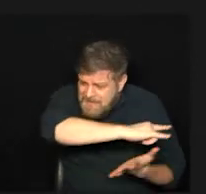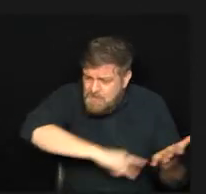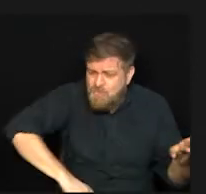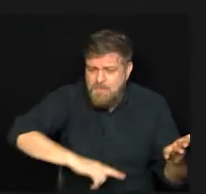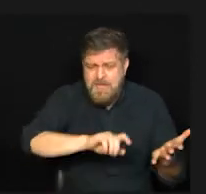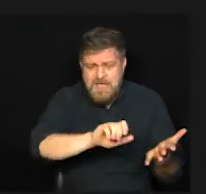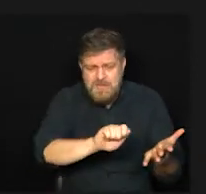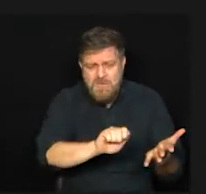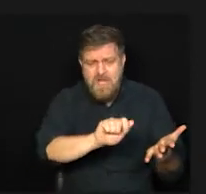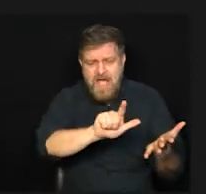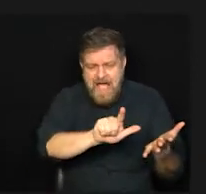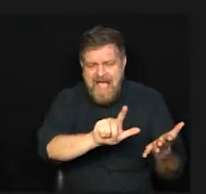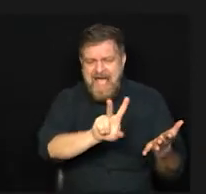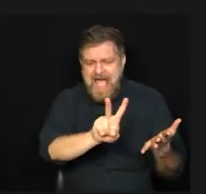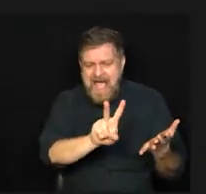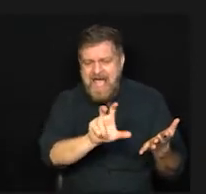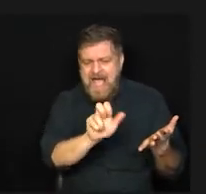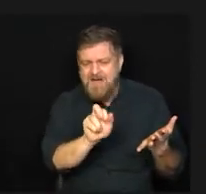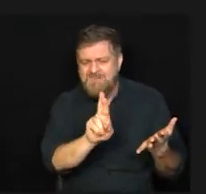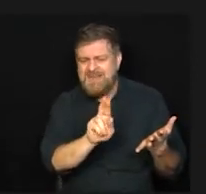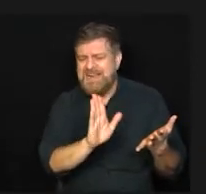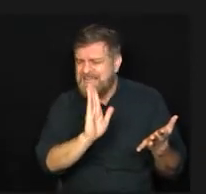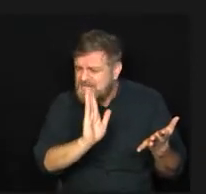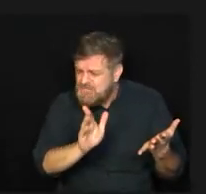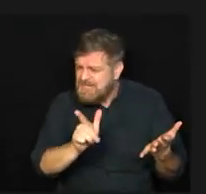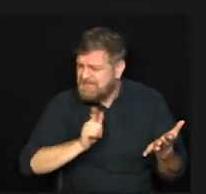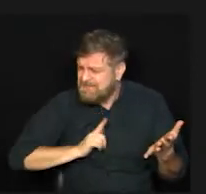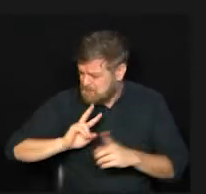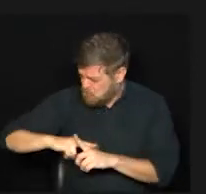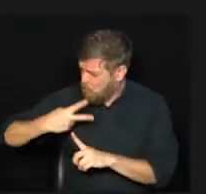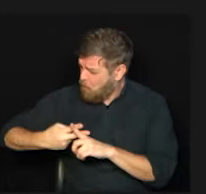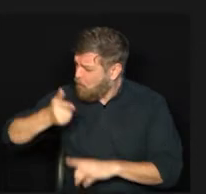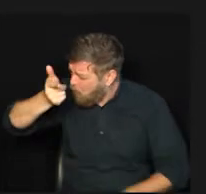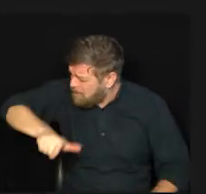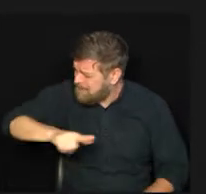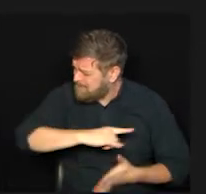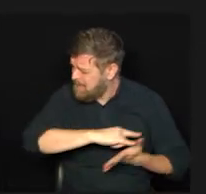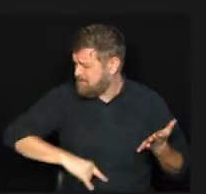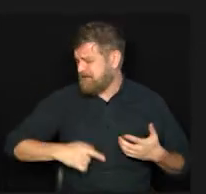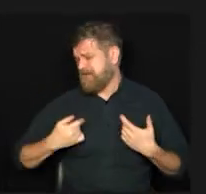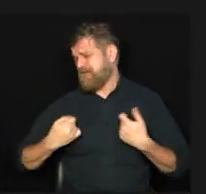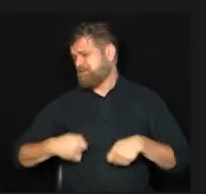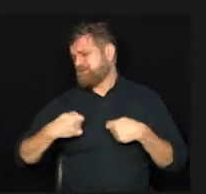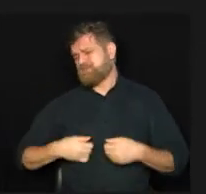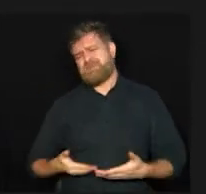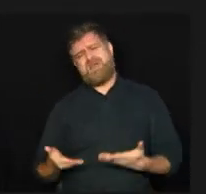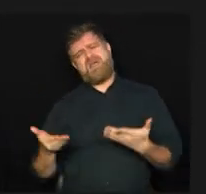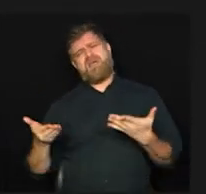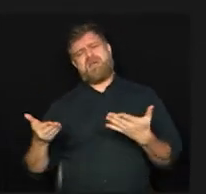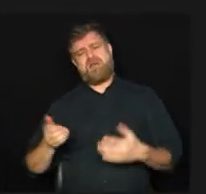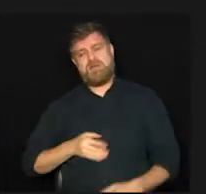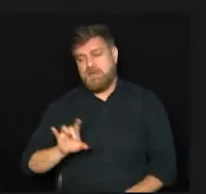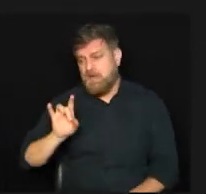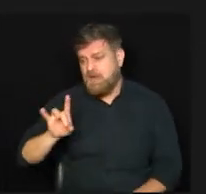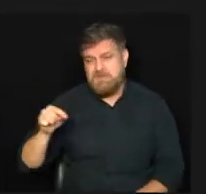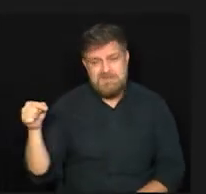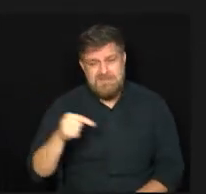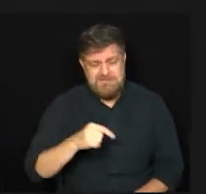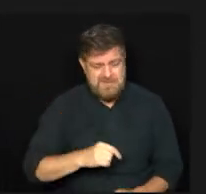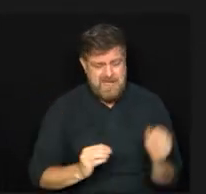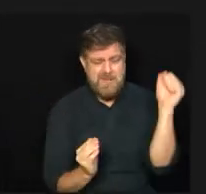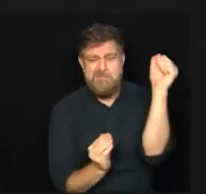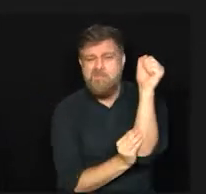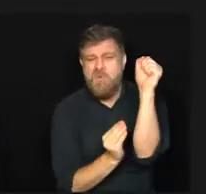coisa duplicada, que não faz sentido, que só deixa o evento mais burocrático,